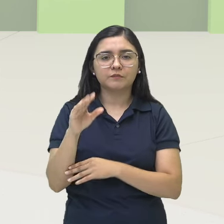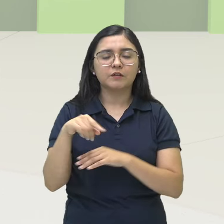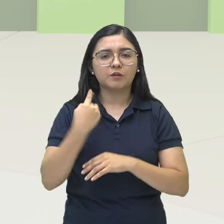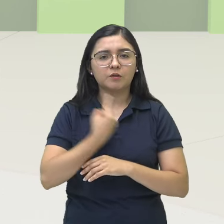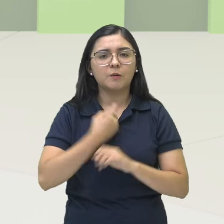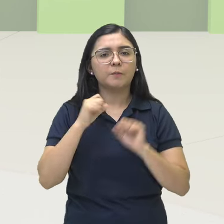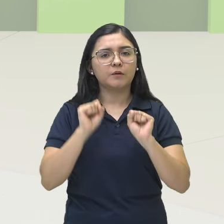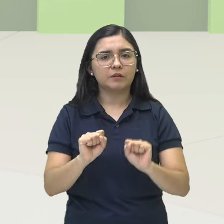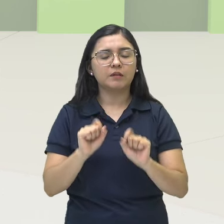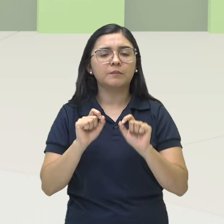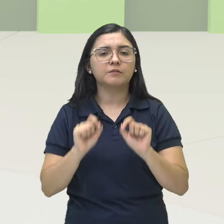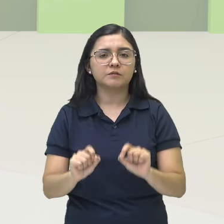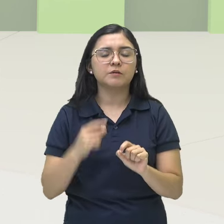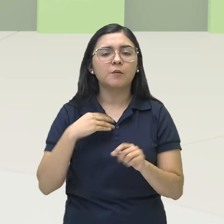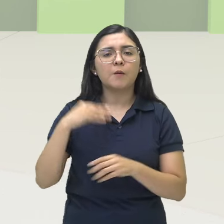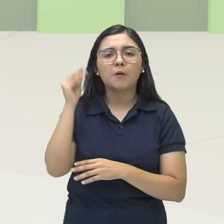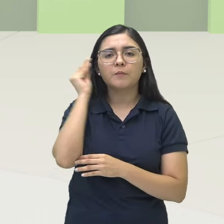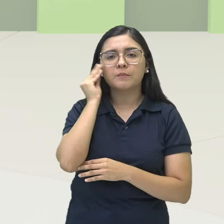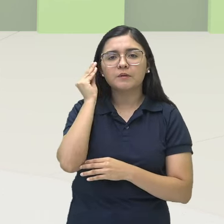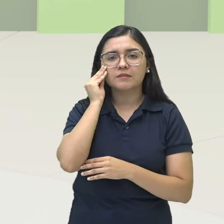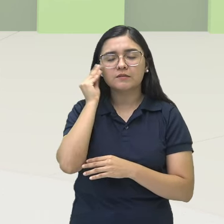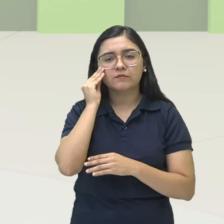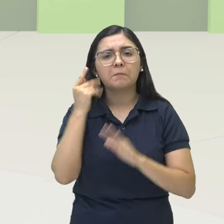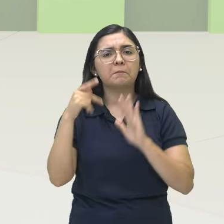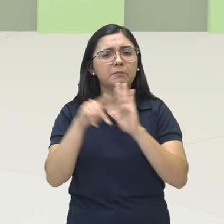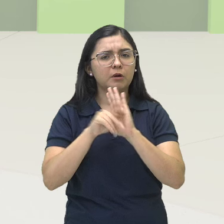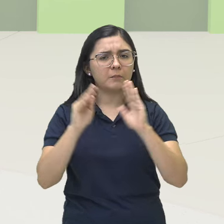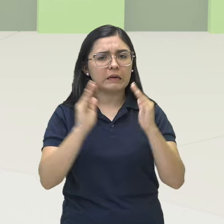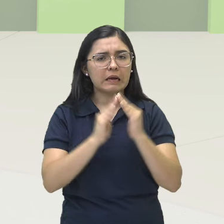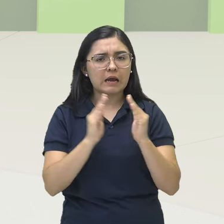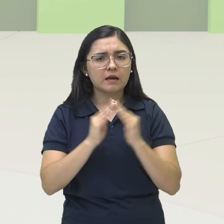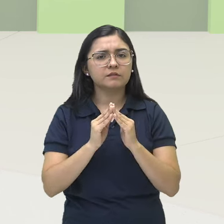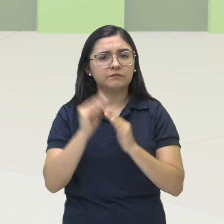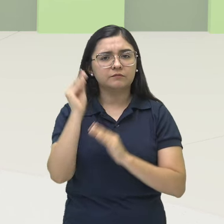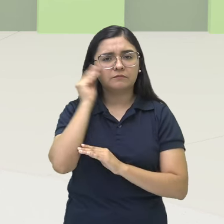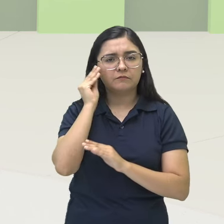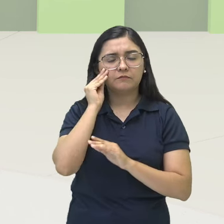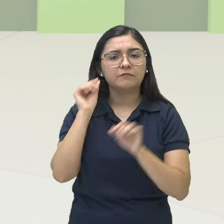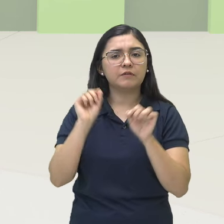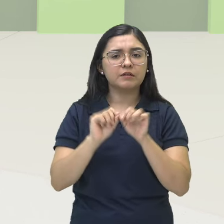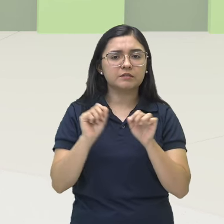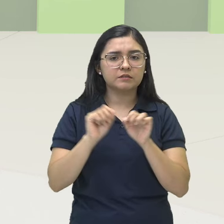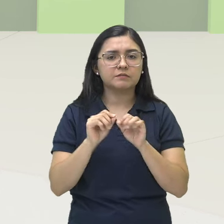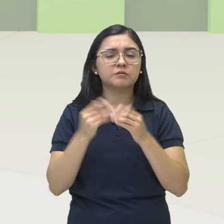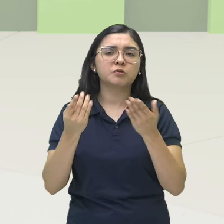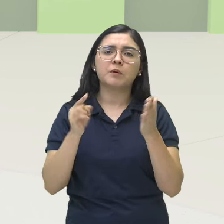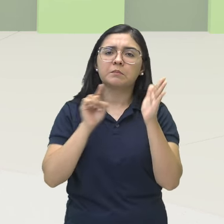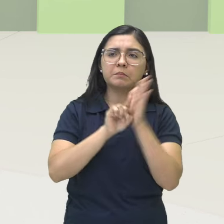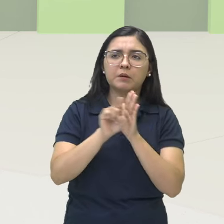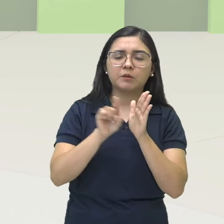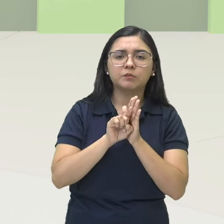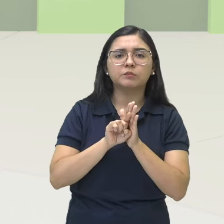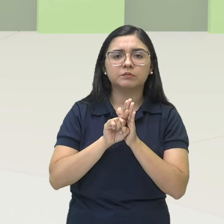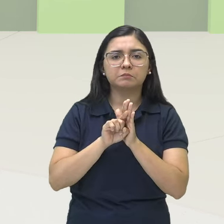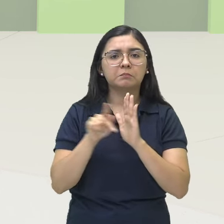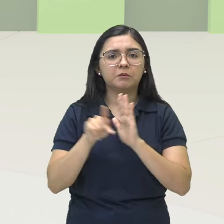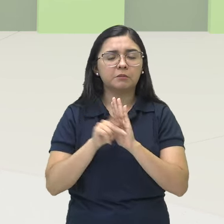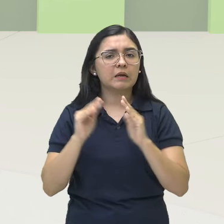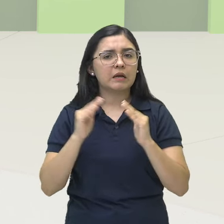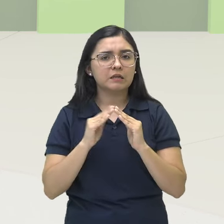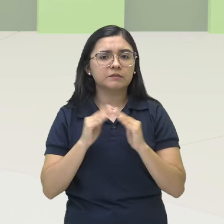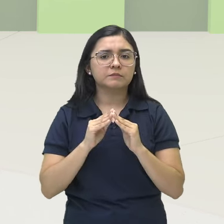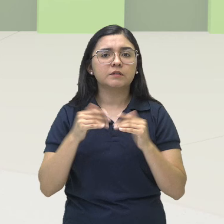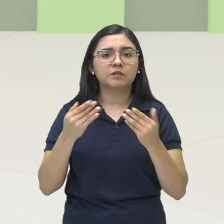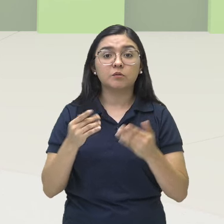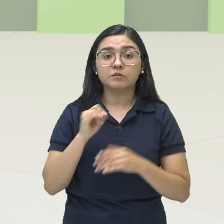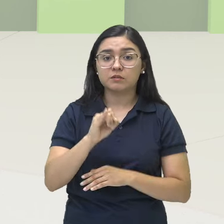gente pode, a partir de uma observação de casa, a partir de um questionamento que a gente faz em casa. Então, quando você